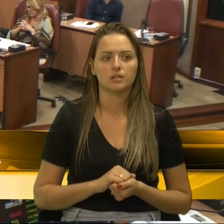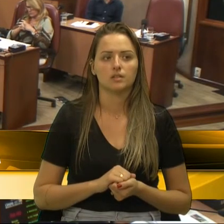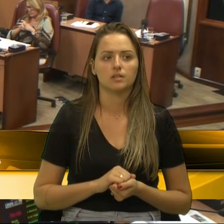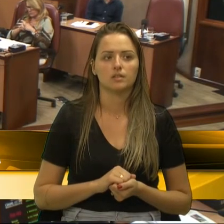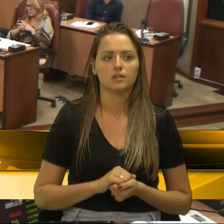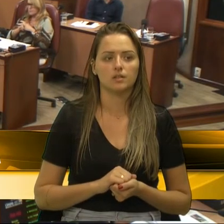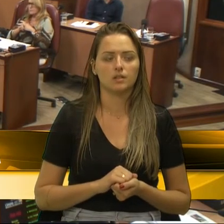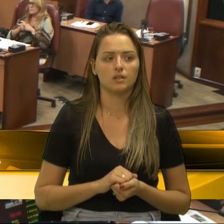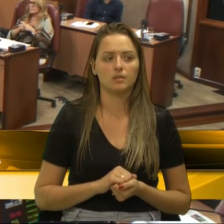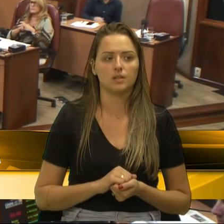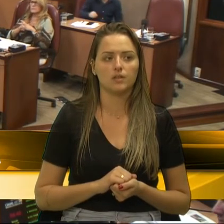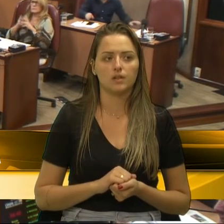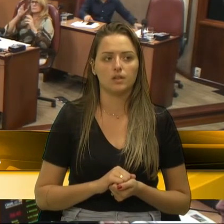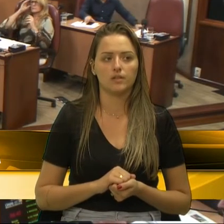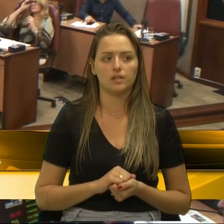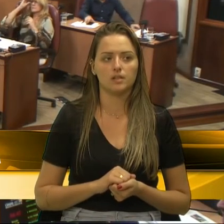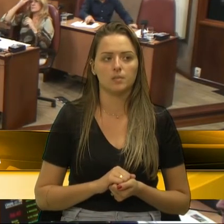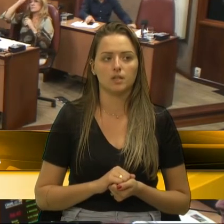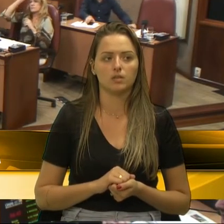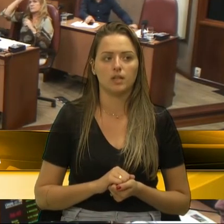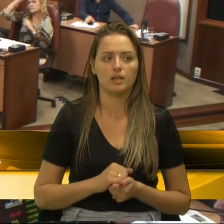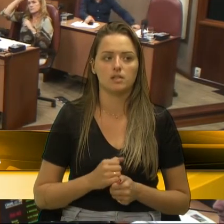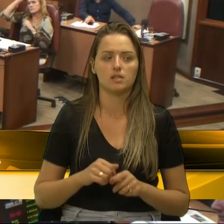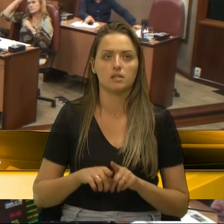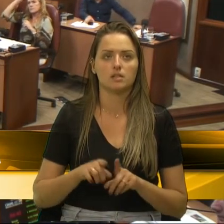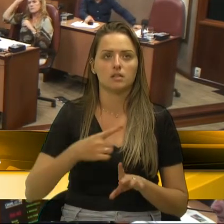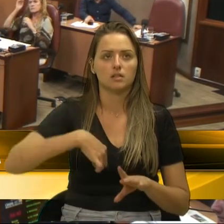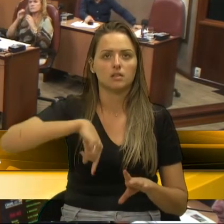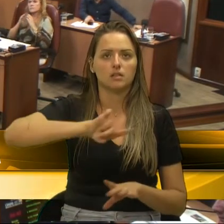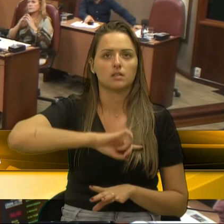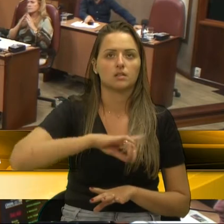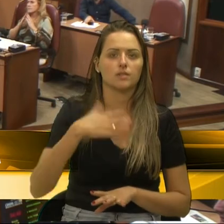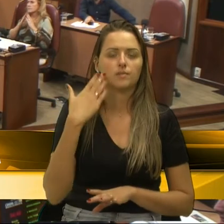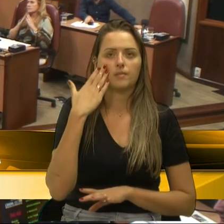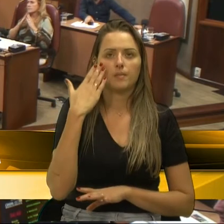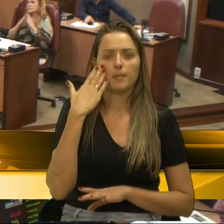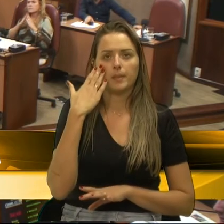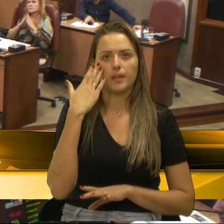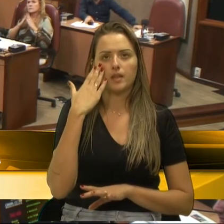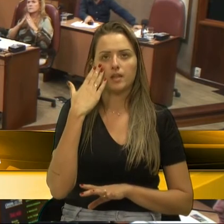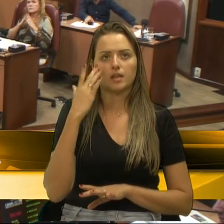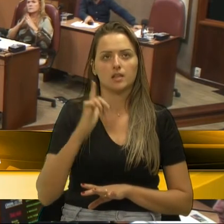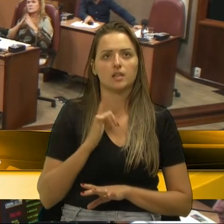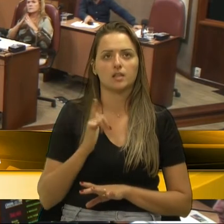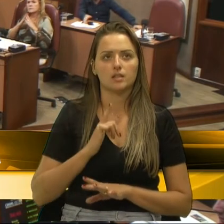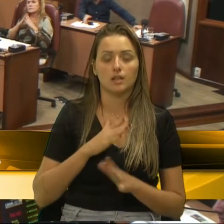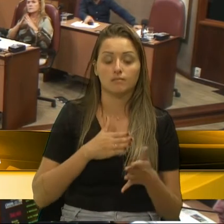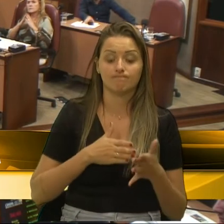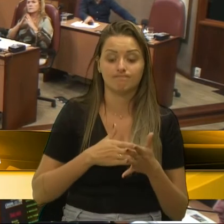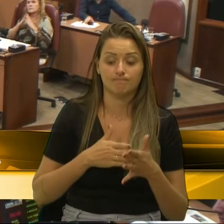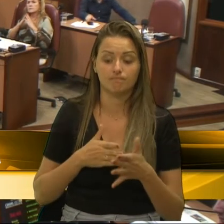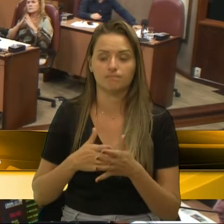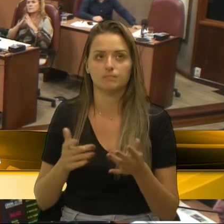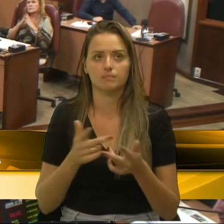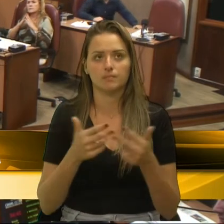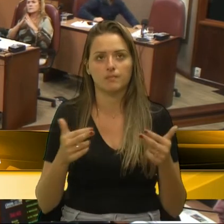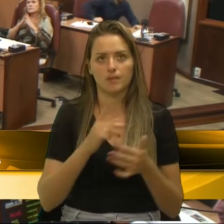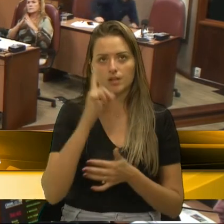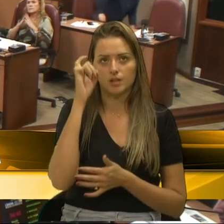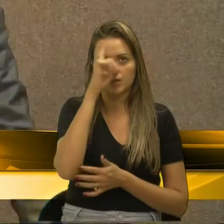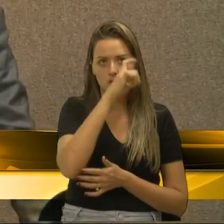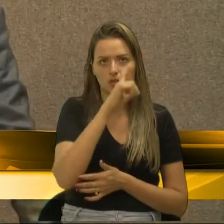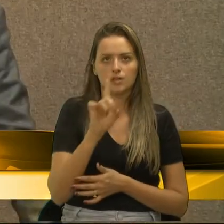cuidado com o nosso meio ambiente. Nós sabemos que existe uma dificuldade tremenda, não